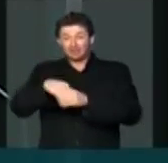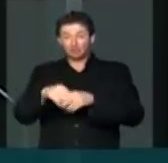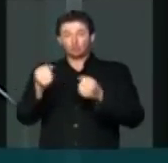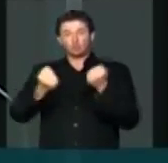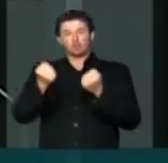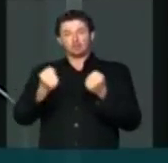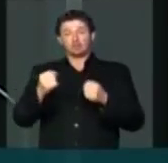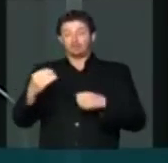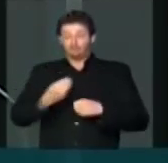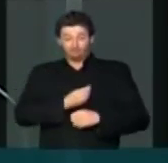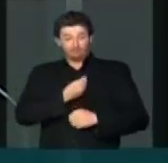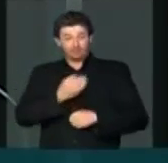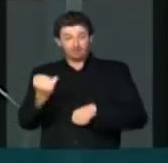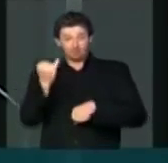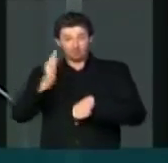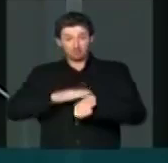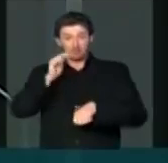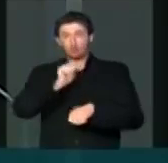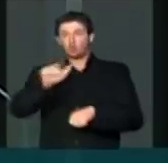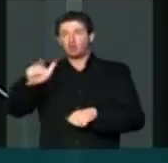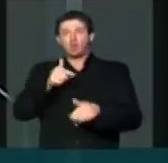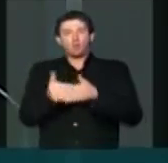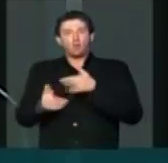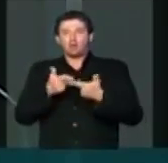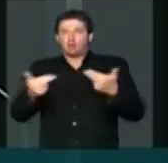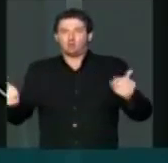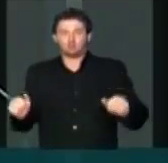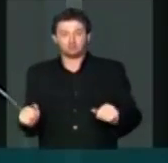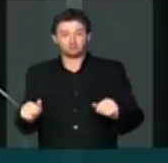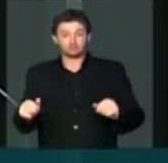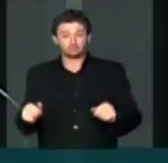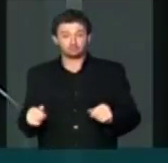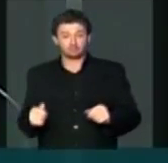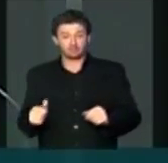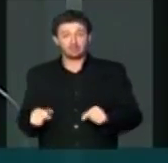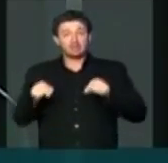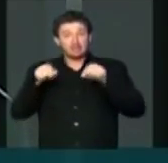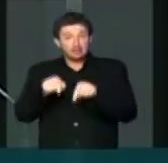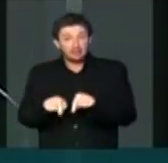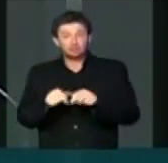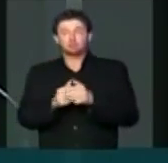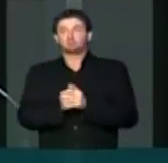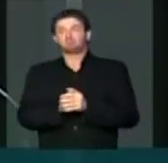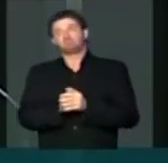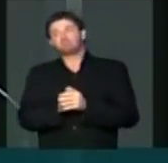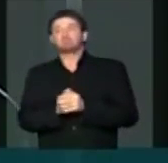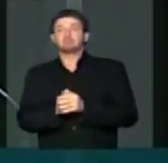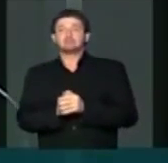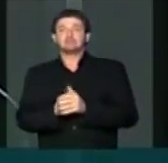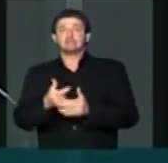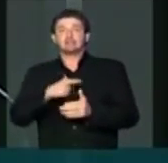vida é mais importante do que qualquer outra coisa. E dentro dessa perspectiva, se há